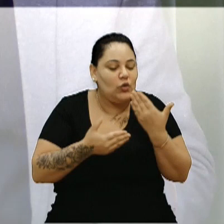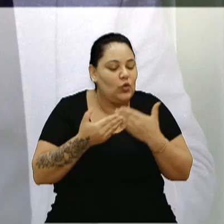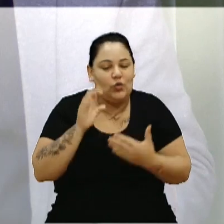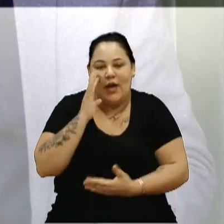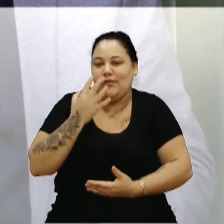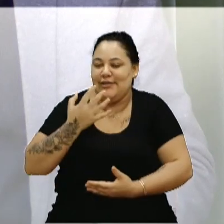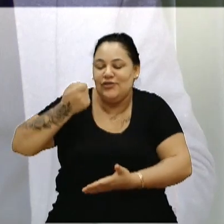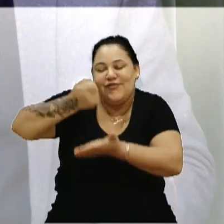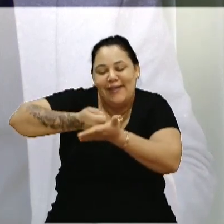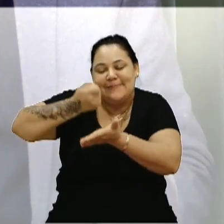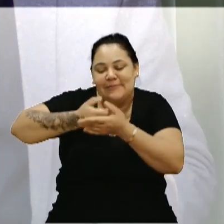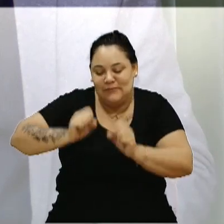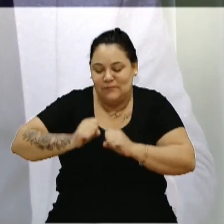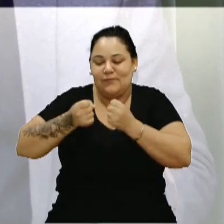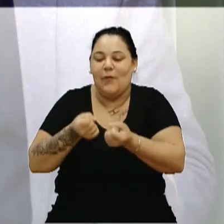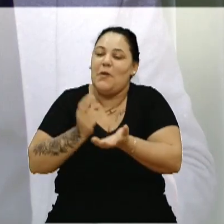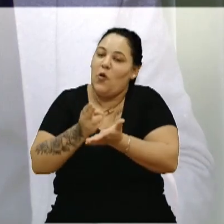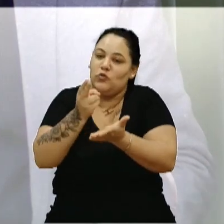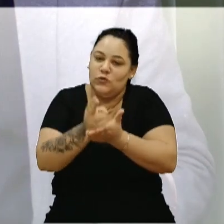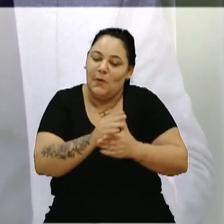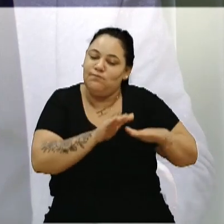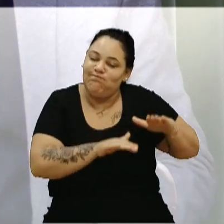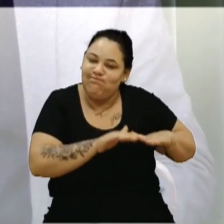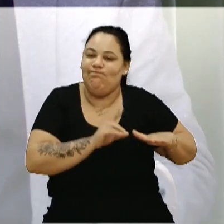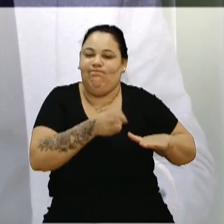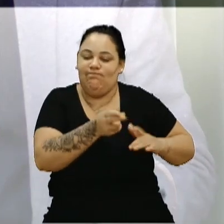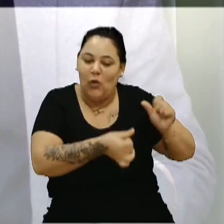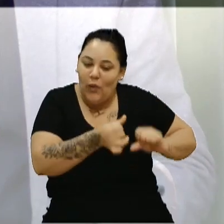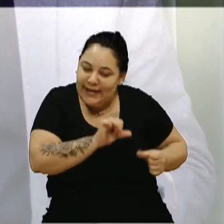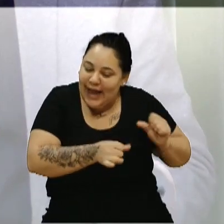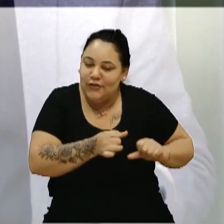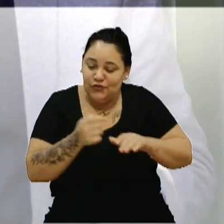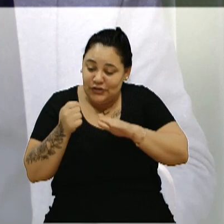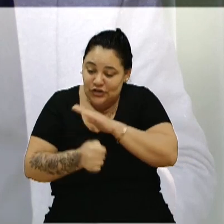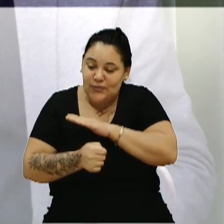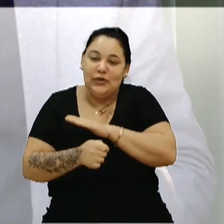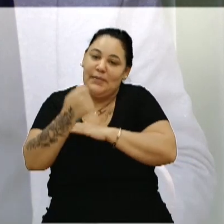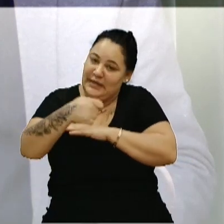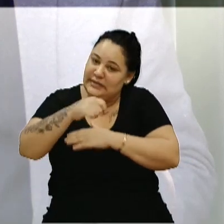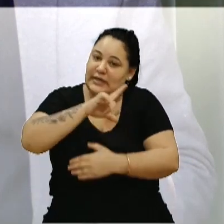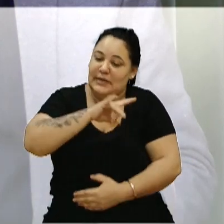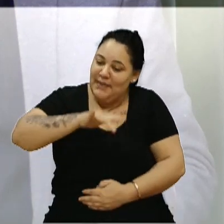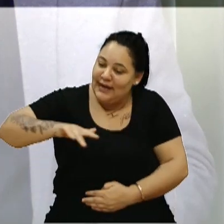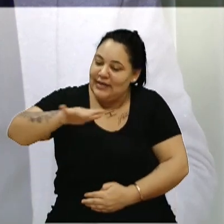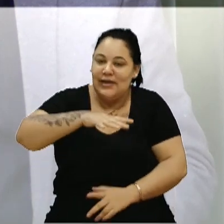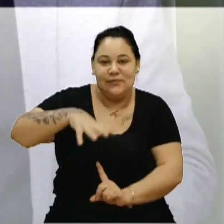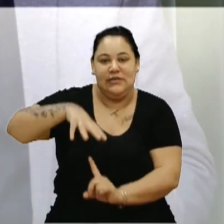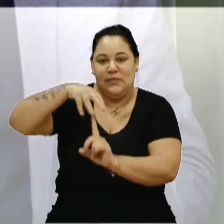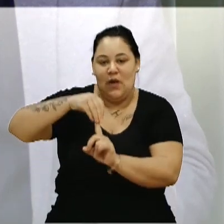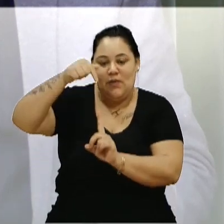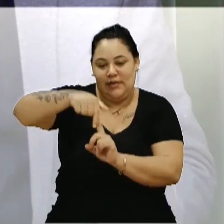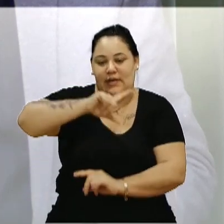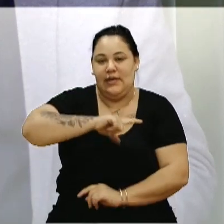possibilidades a gente vai conseguir manter, né, a qualidade e os investimentos que são necessários para essas áreas prioritárias que a gente traz